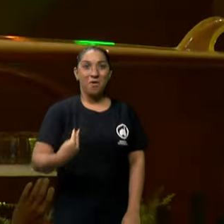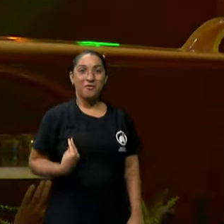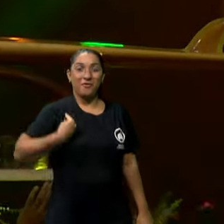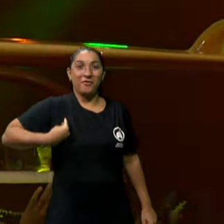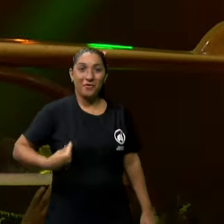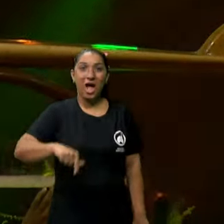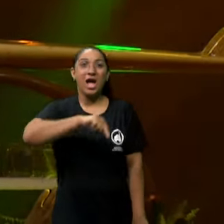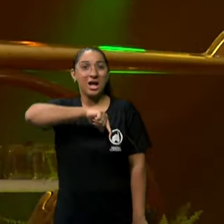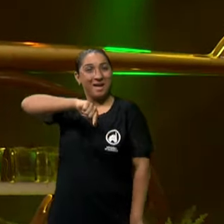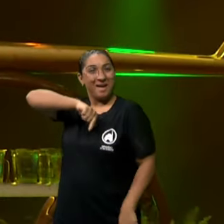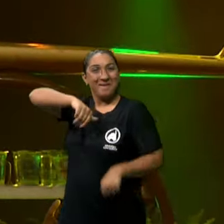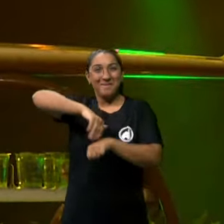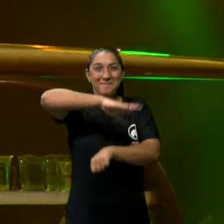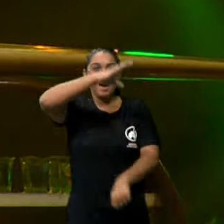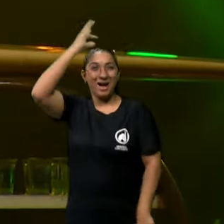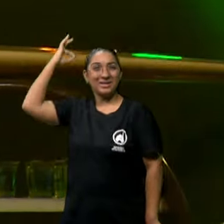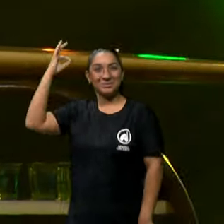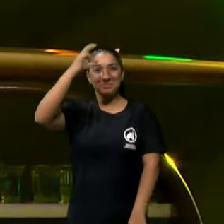do Espírito Santo